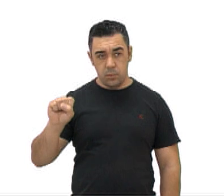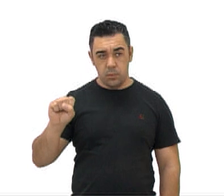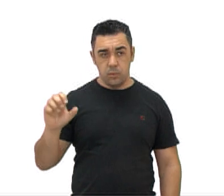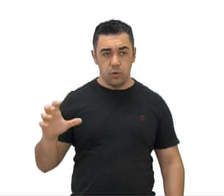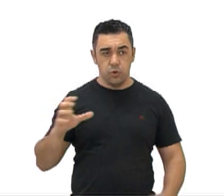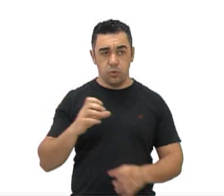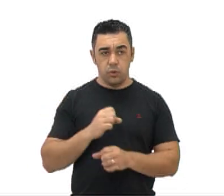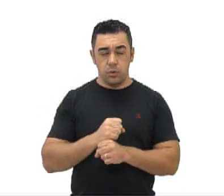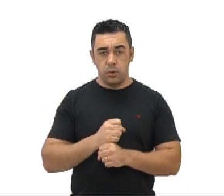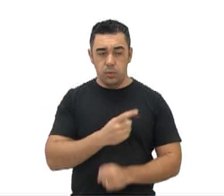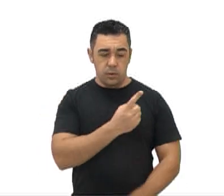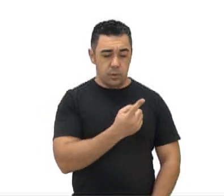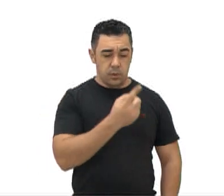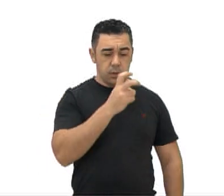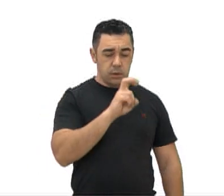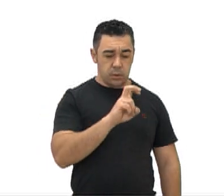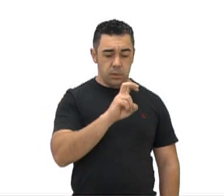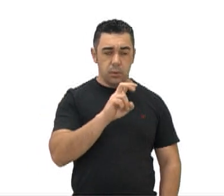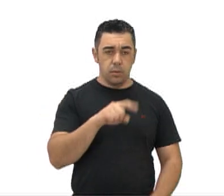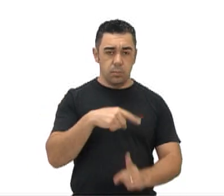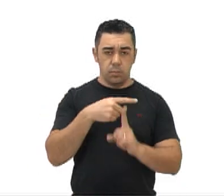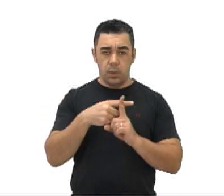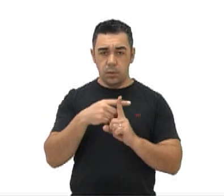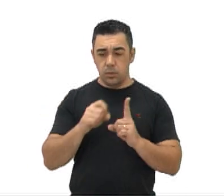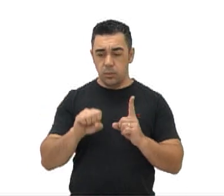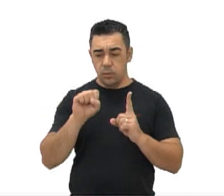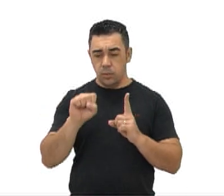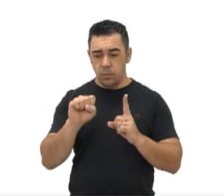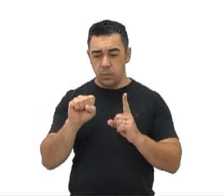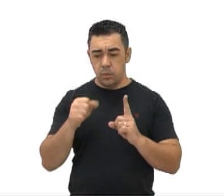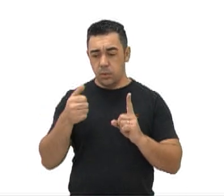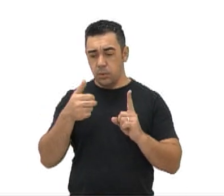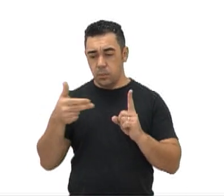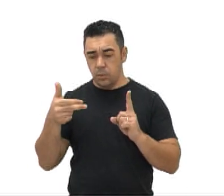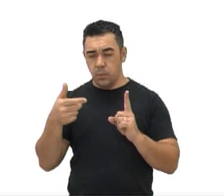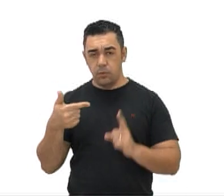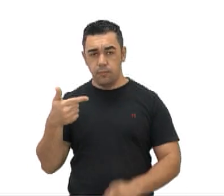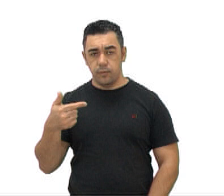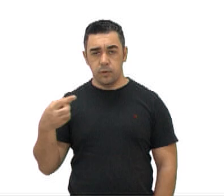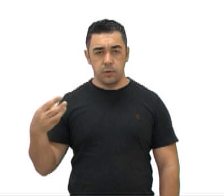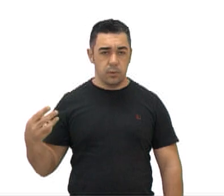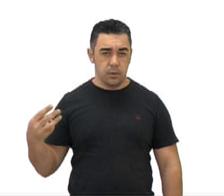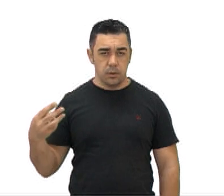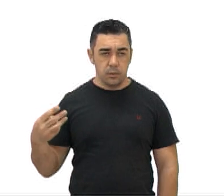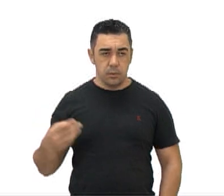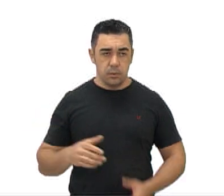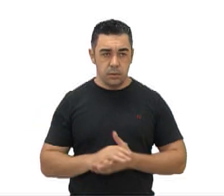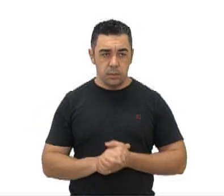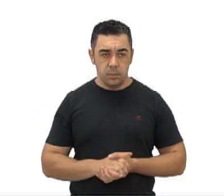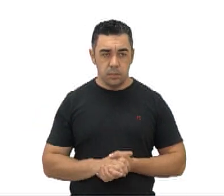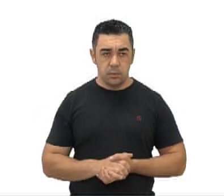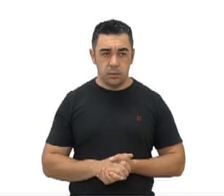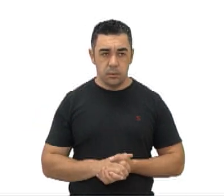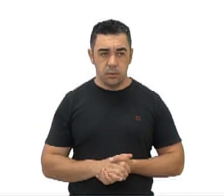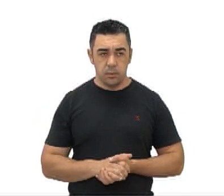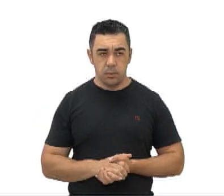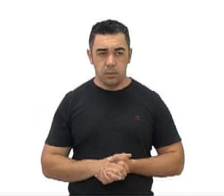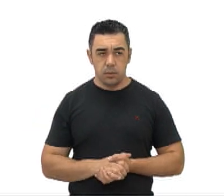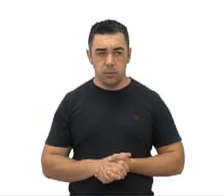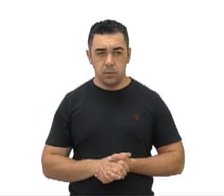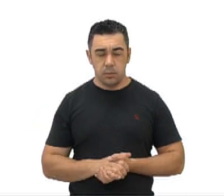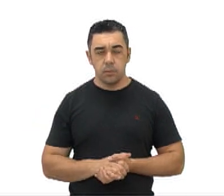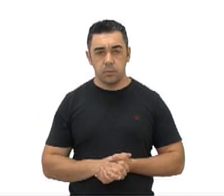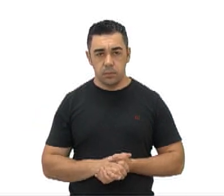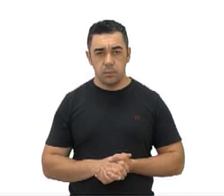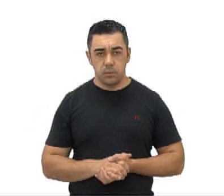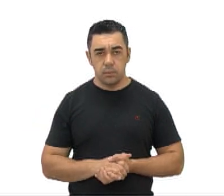E perceba que essa igualdade, ela equivale com essa igualdade. Os dois têm